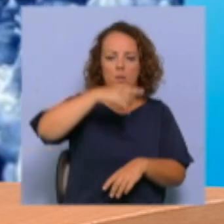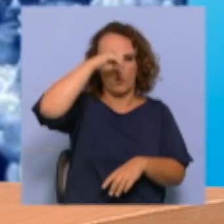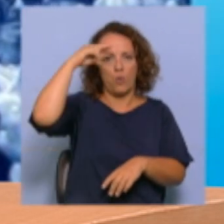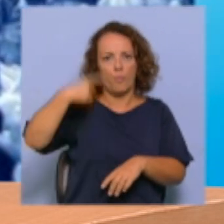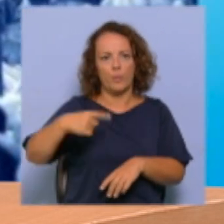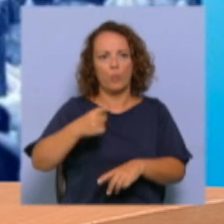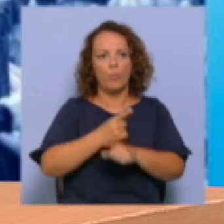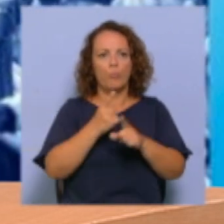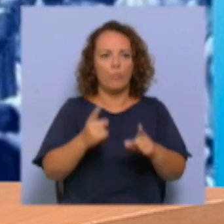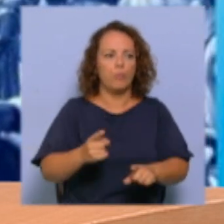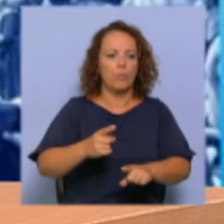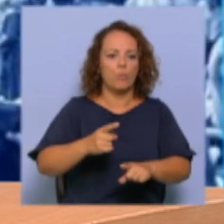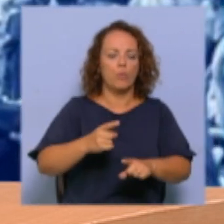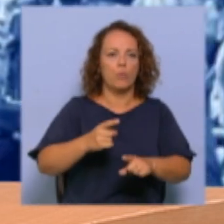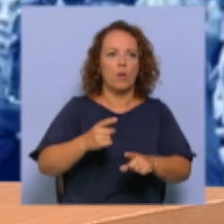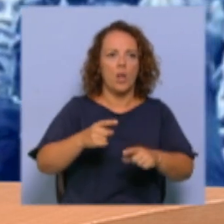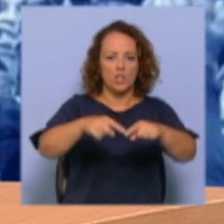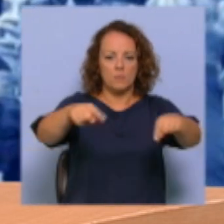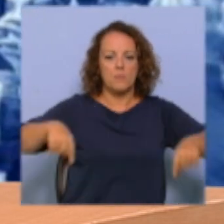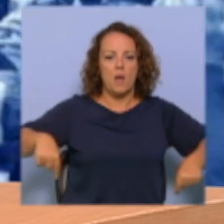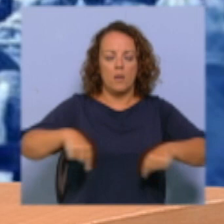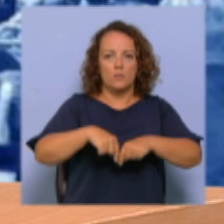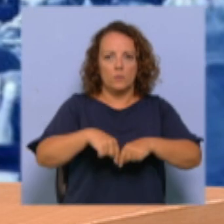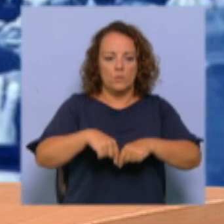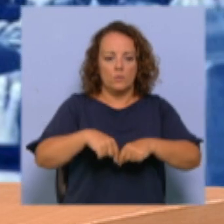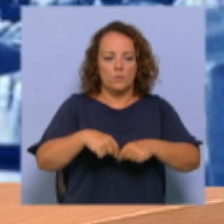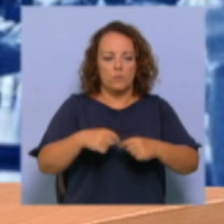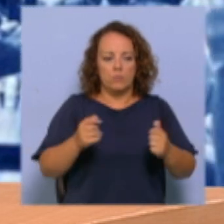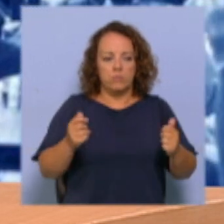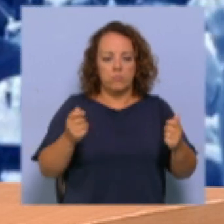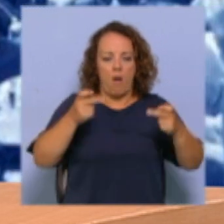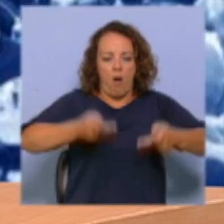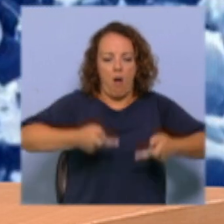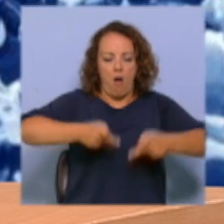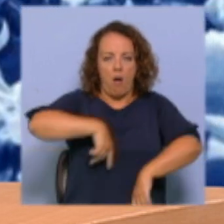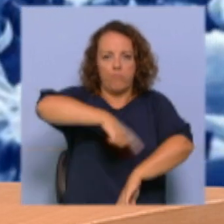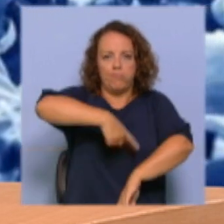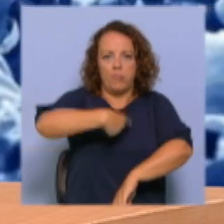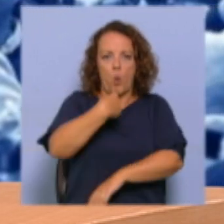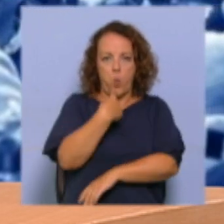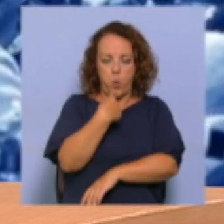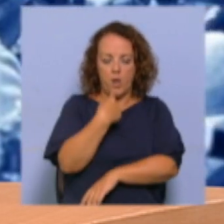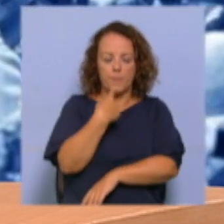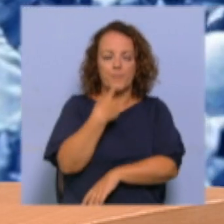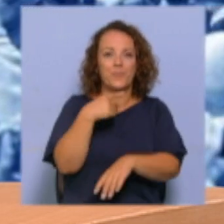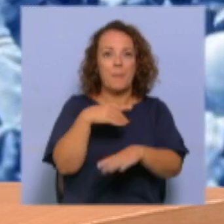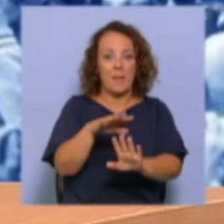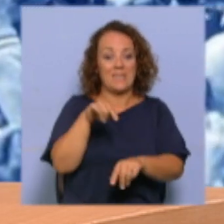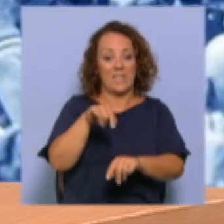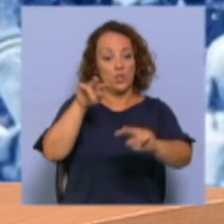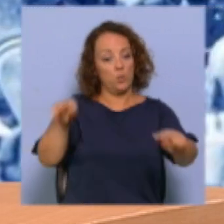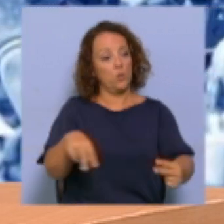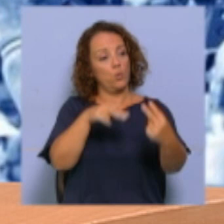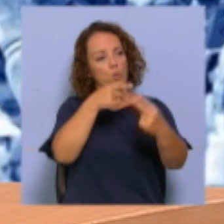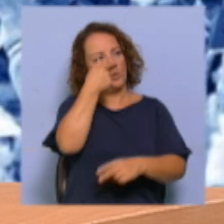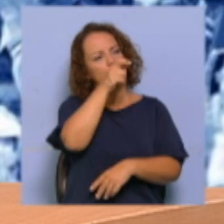muito tempo no mesmo espaço, mas o encontro com o outro é uma dimensão que acho que a pandemia